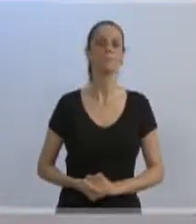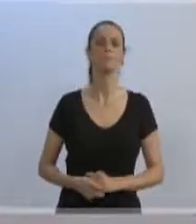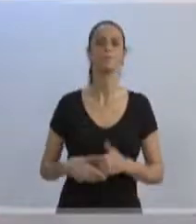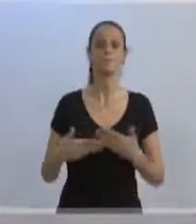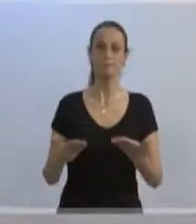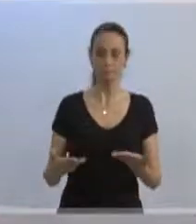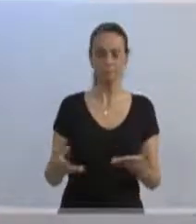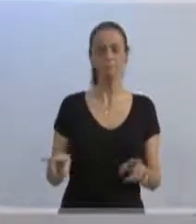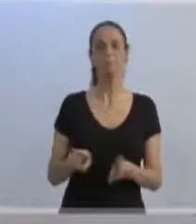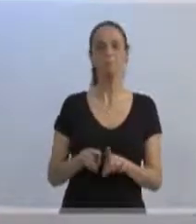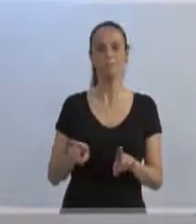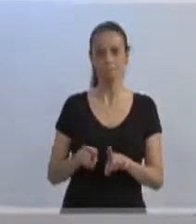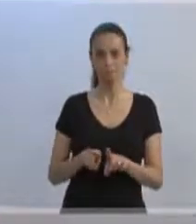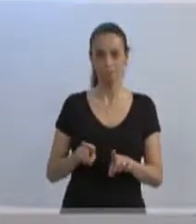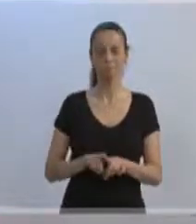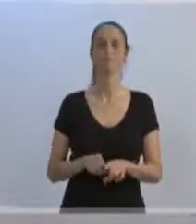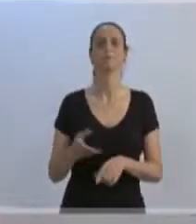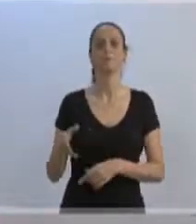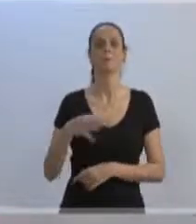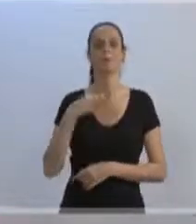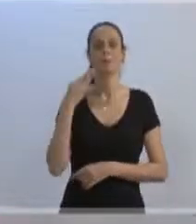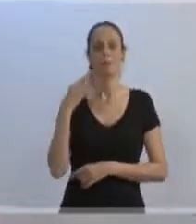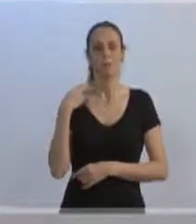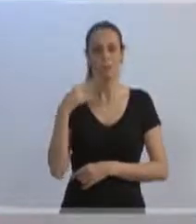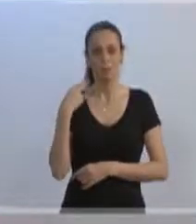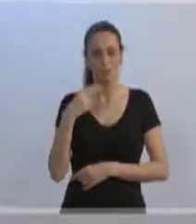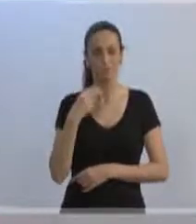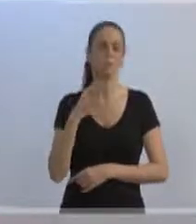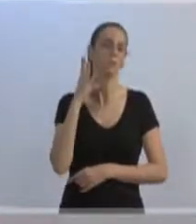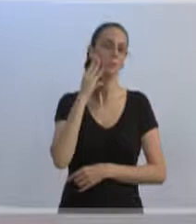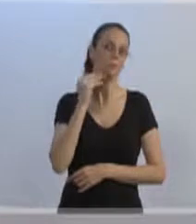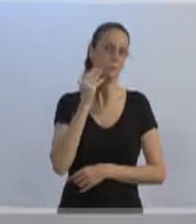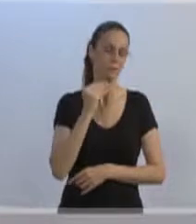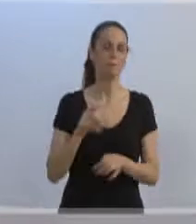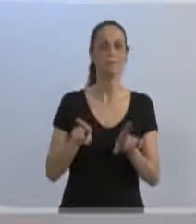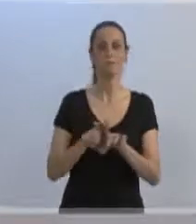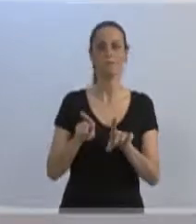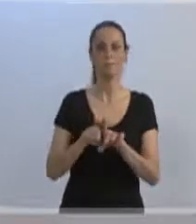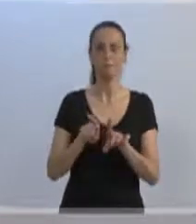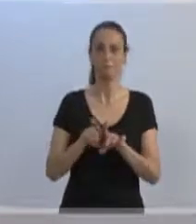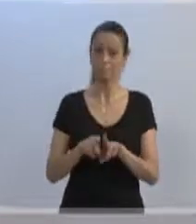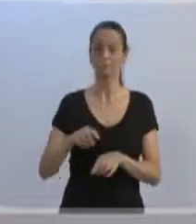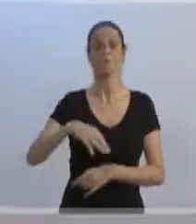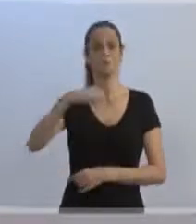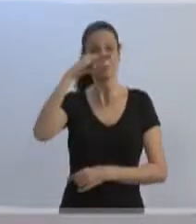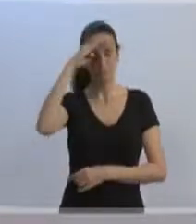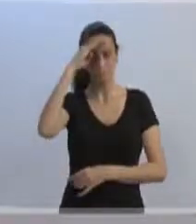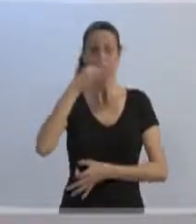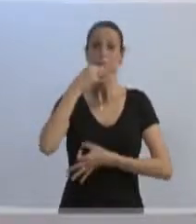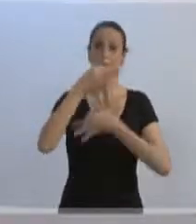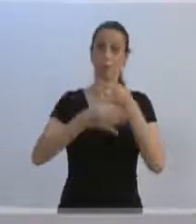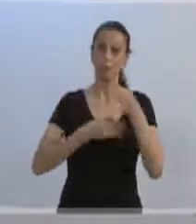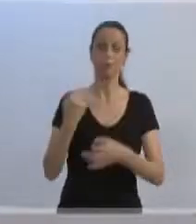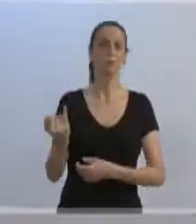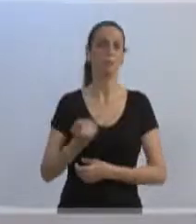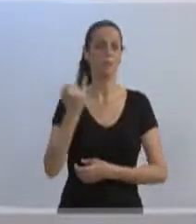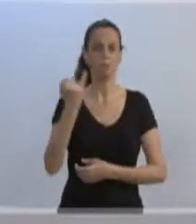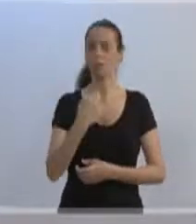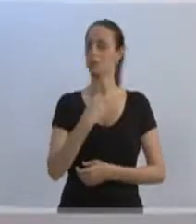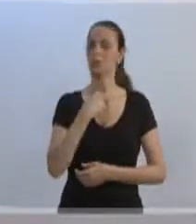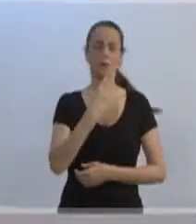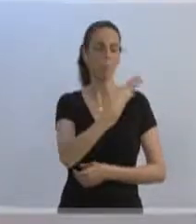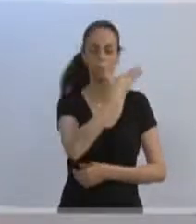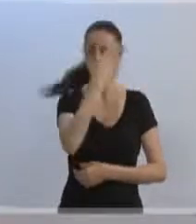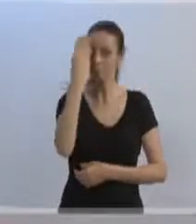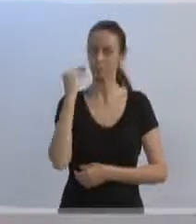o a parte do vereador gilson do vereador jovino que colocaram aqui questões importantes que não podem ser esquecidas